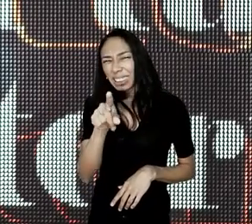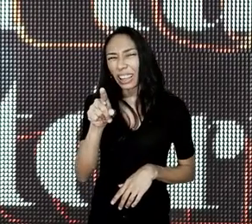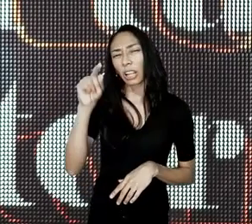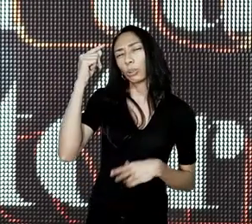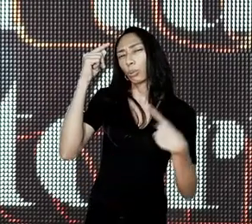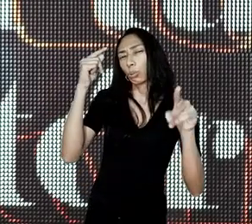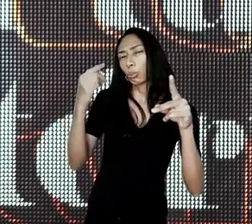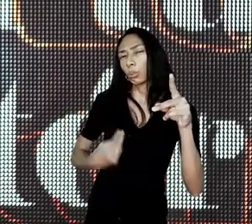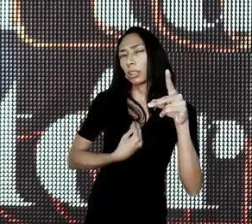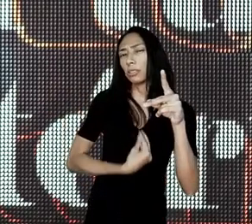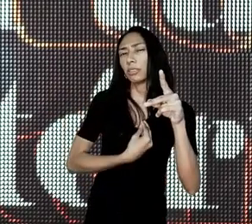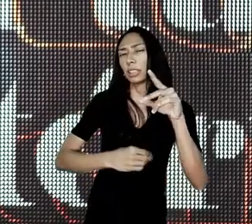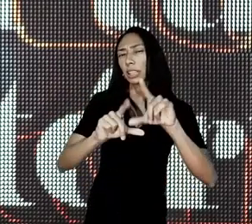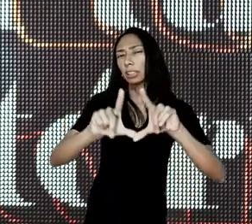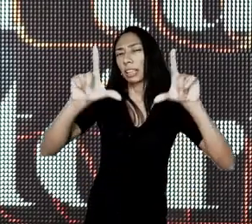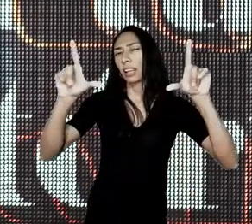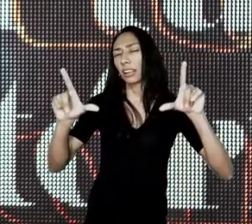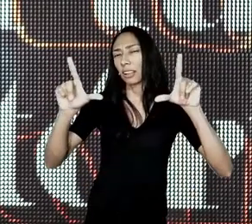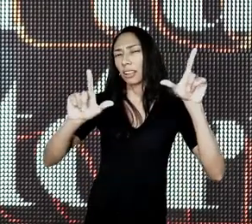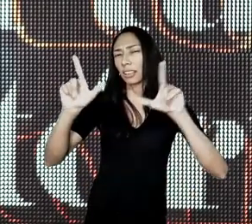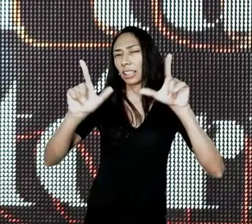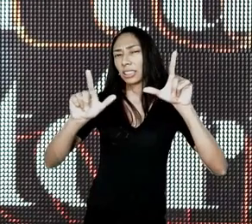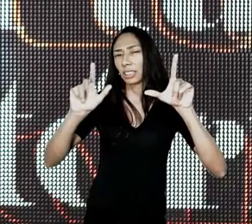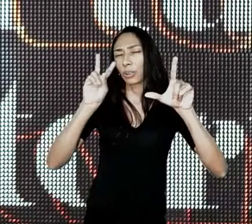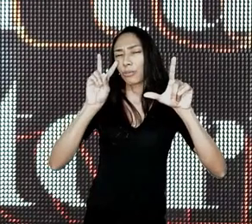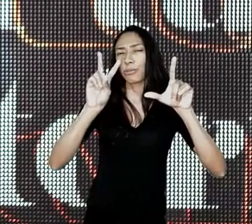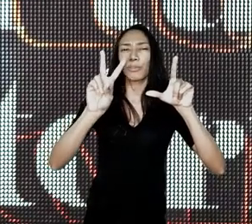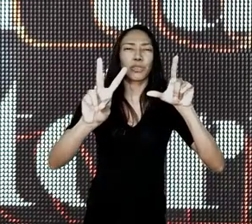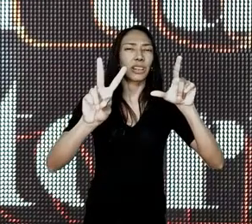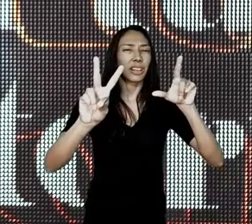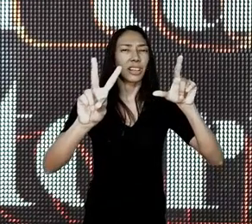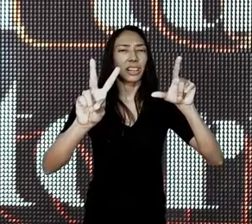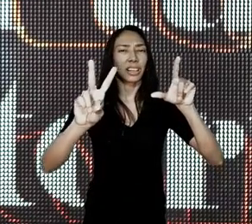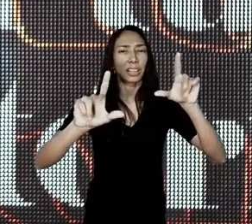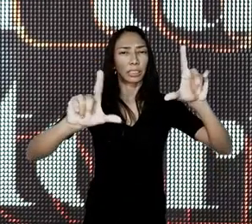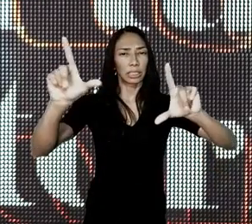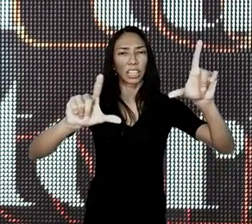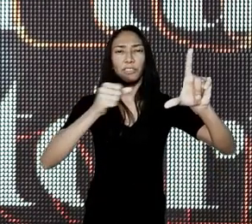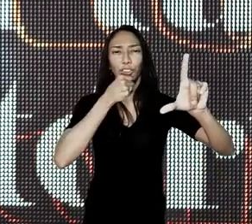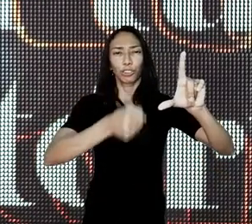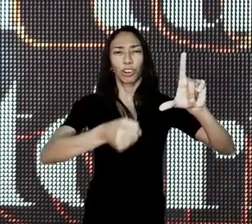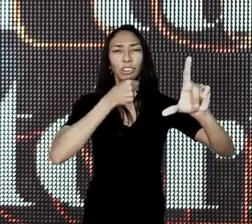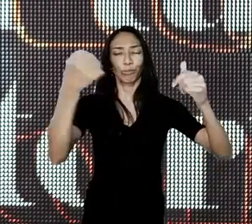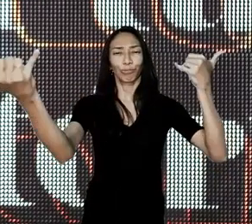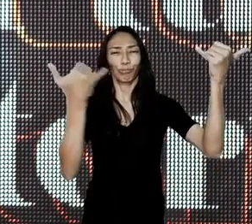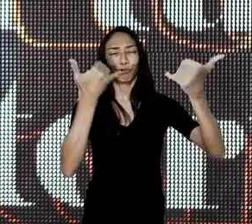aí a janela da sua televisão e através daquilo que vai sendo ministrado, sim, ministrado pelos